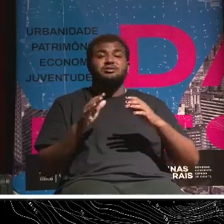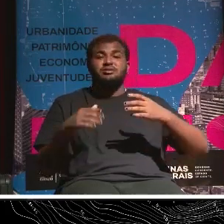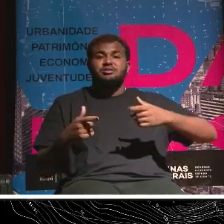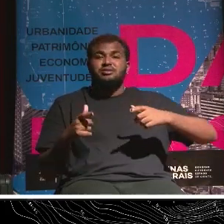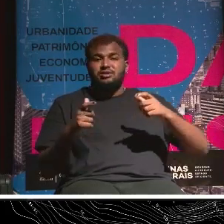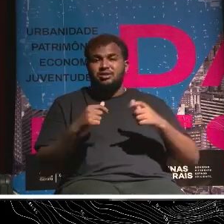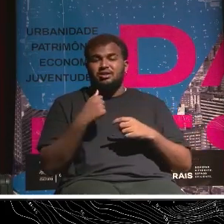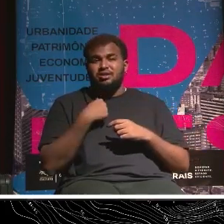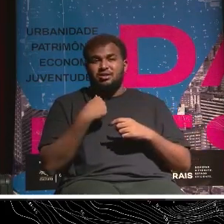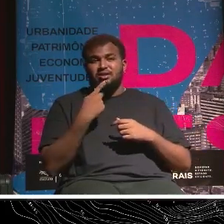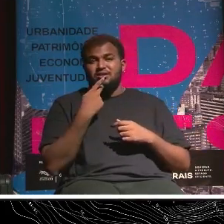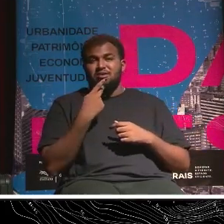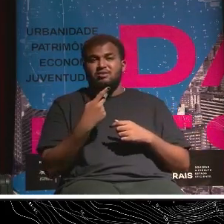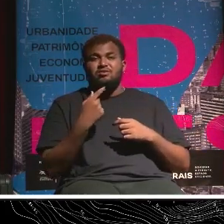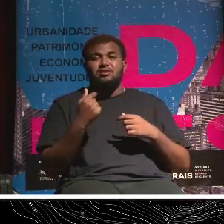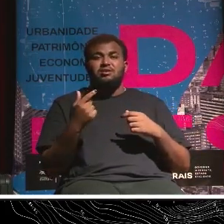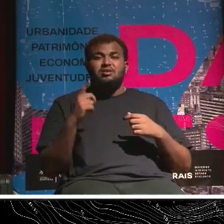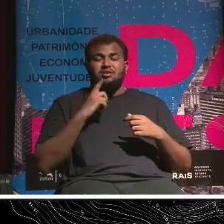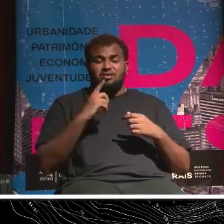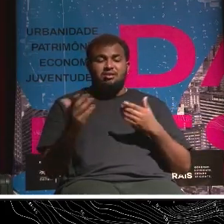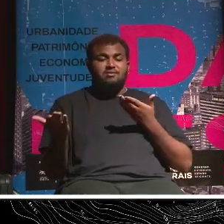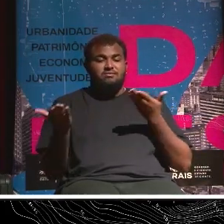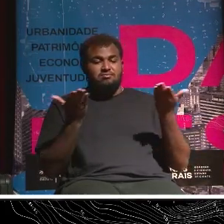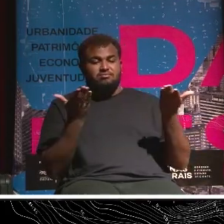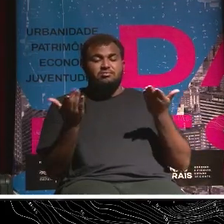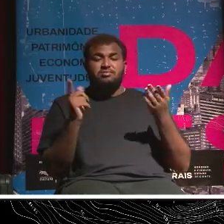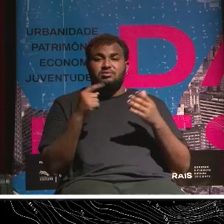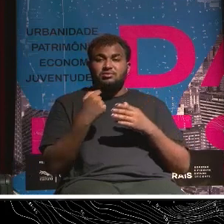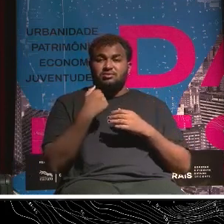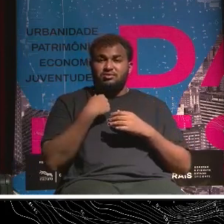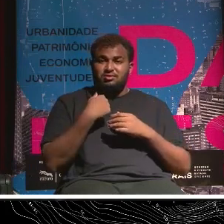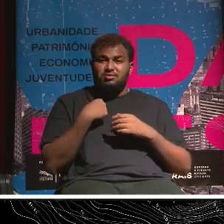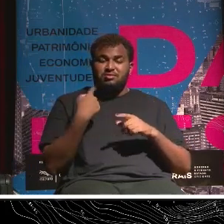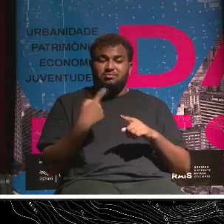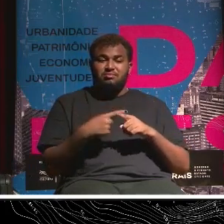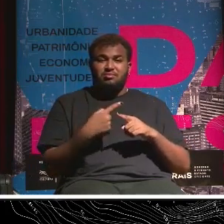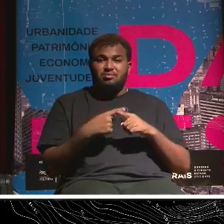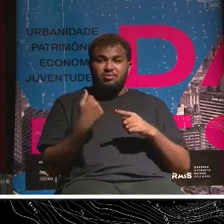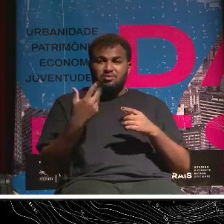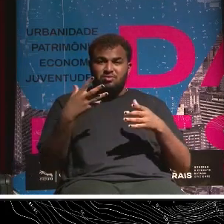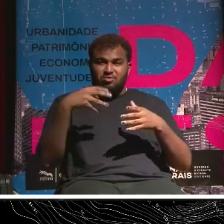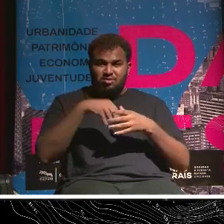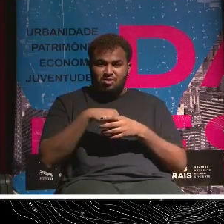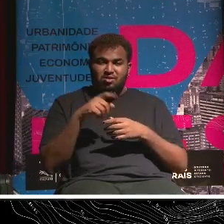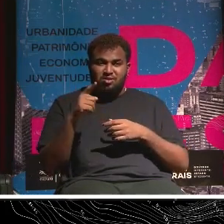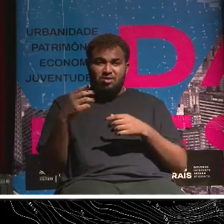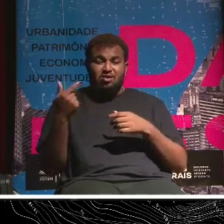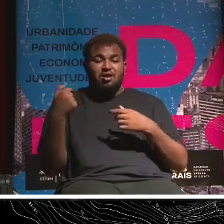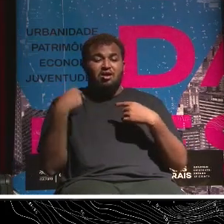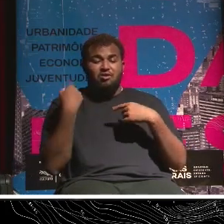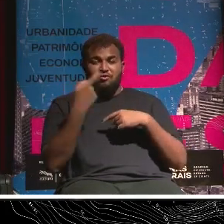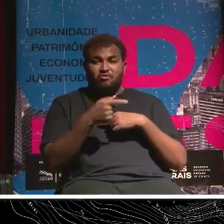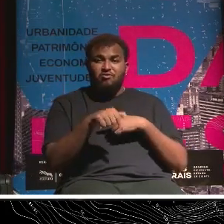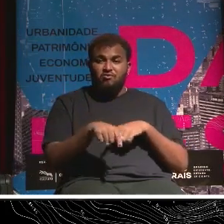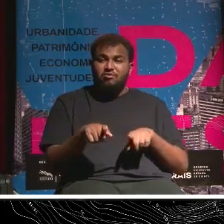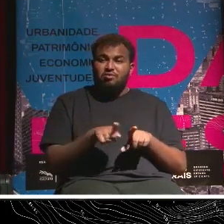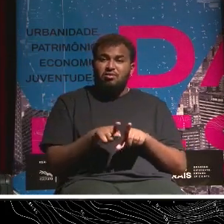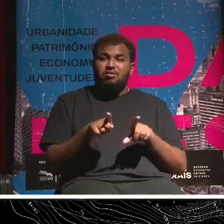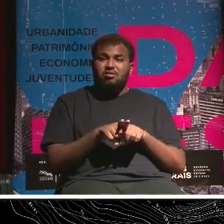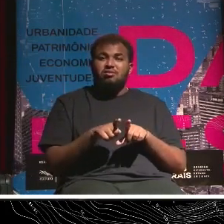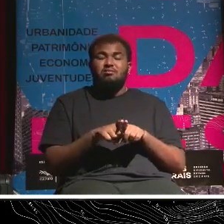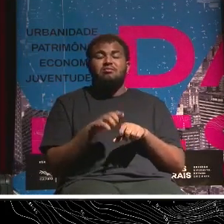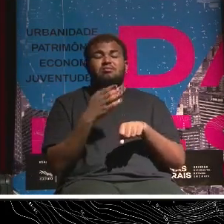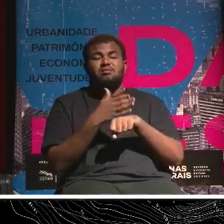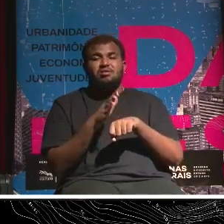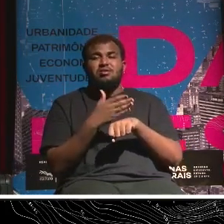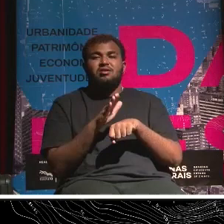dentro da academia? Eu quero fazer esses dois contrapontos, que é muito importante, porque eu estou tanto lá dentro, quanto aqui fora, no corre, nas práticas.